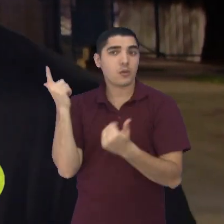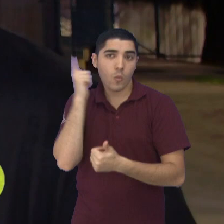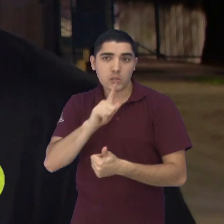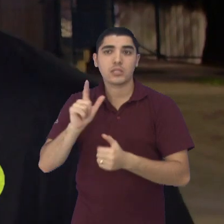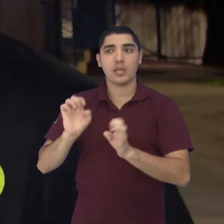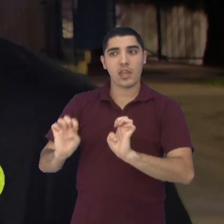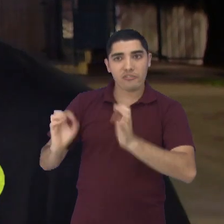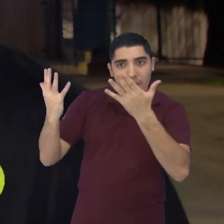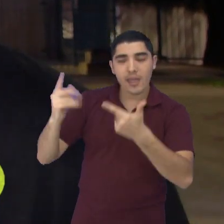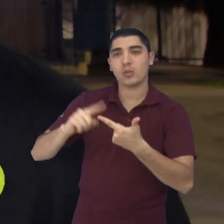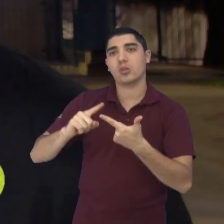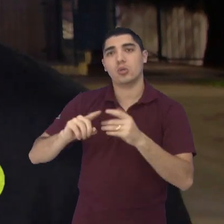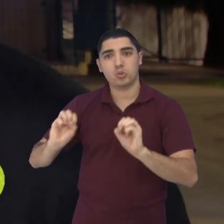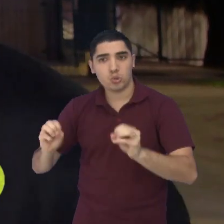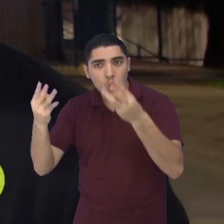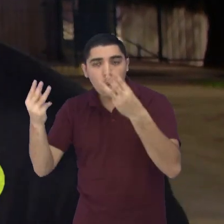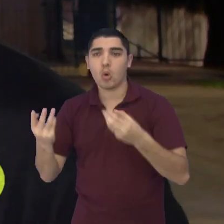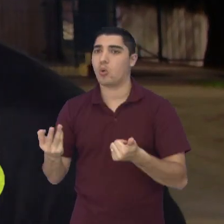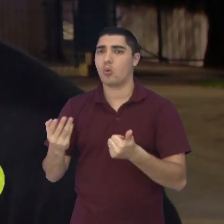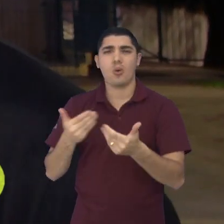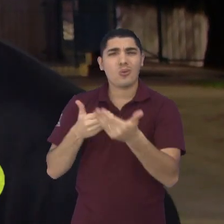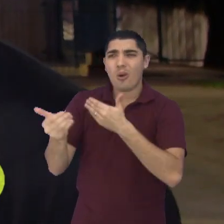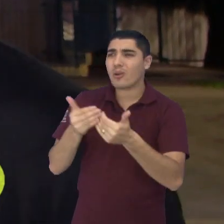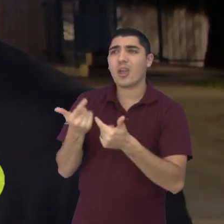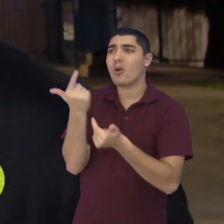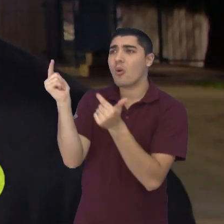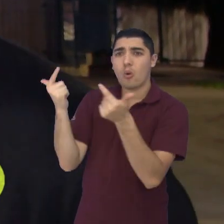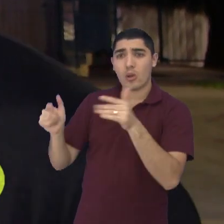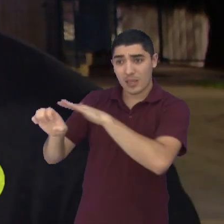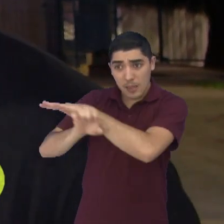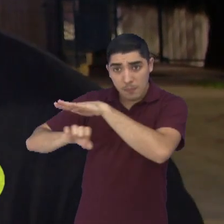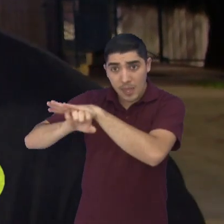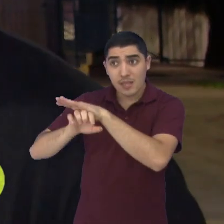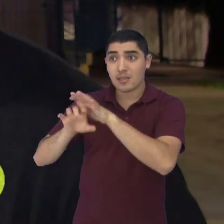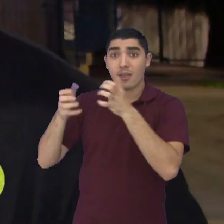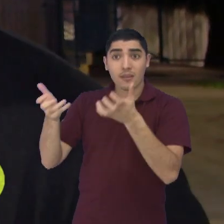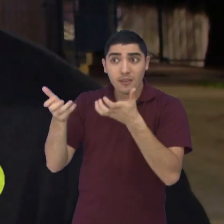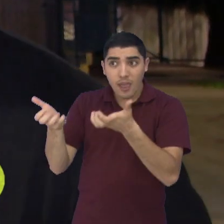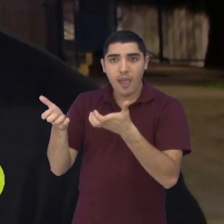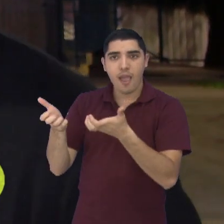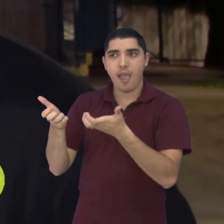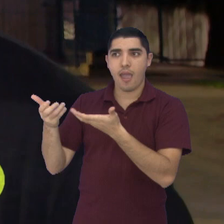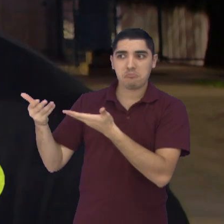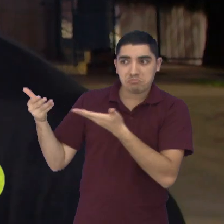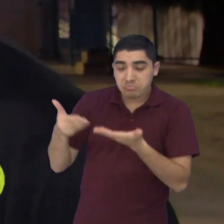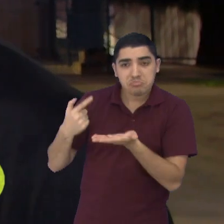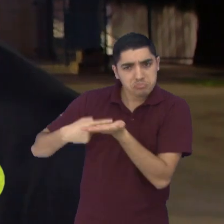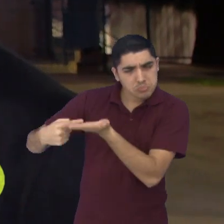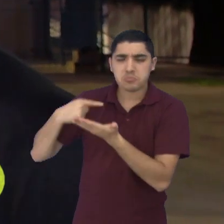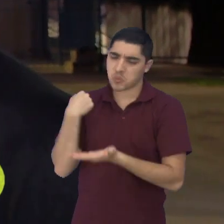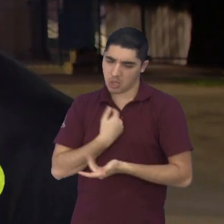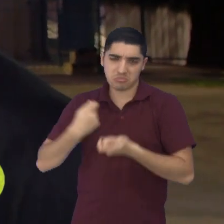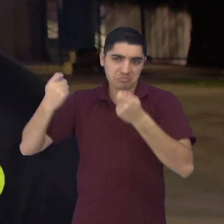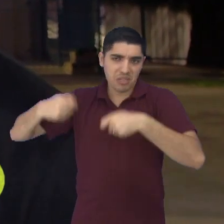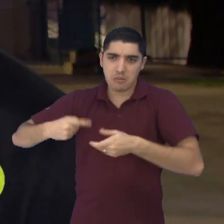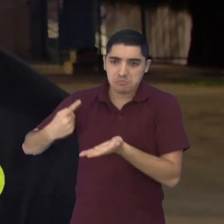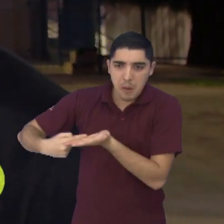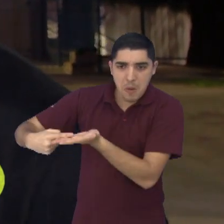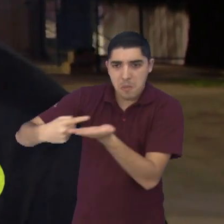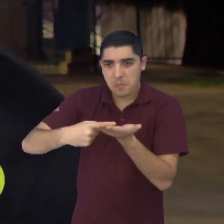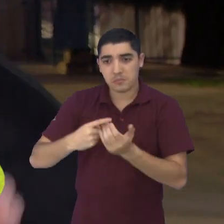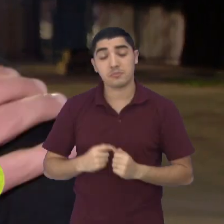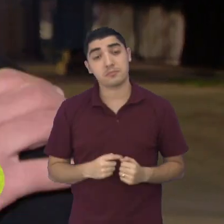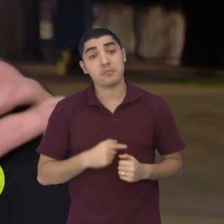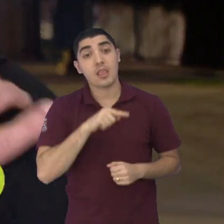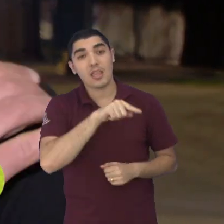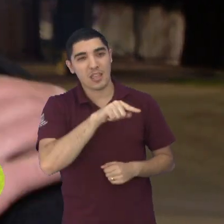né? Então, qualquer empresa aqui da cidade ou de fora que queira conversar, nós estaremos abertos a isso. Você falou de eventos, seria a